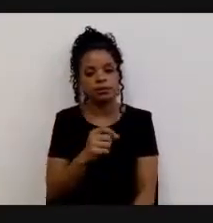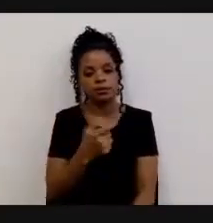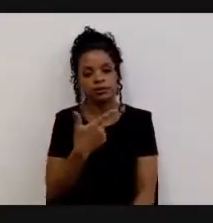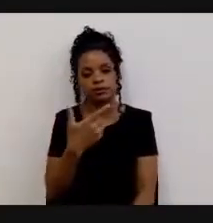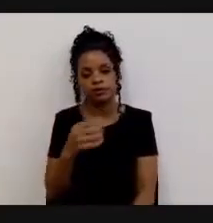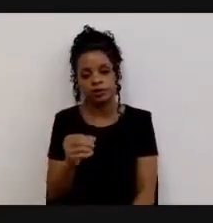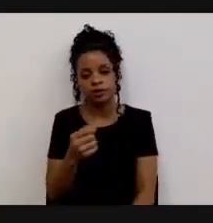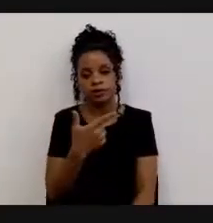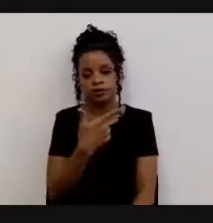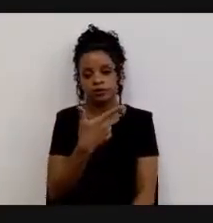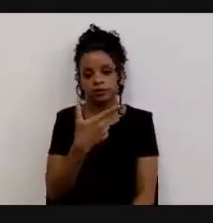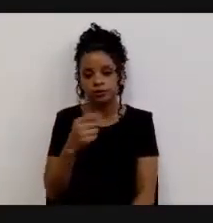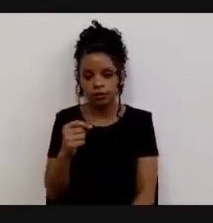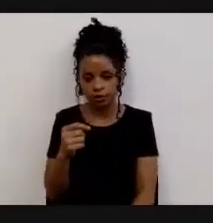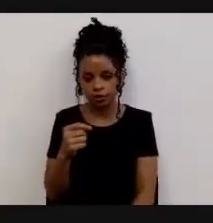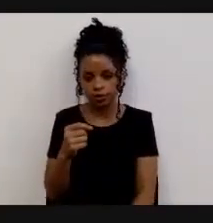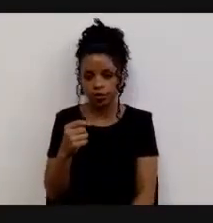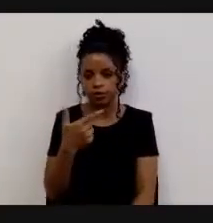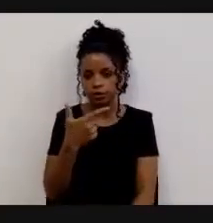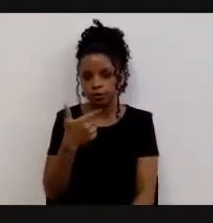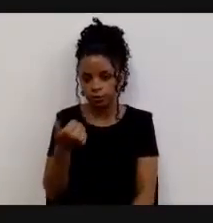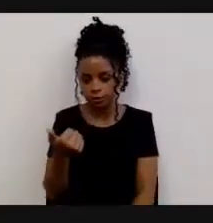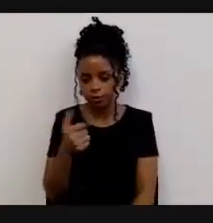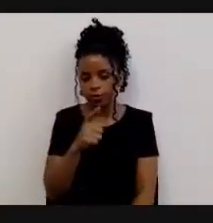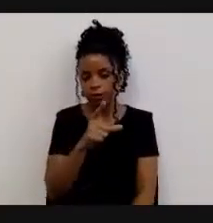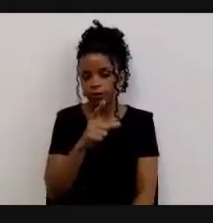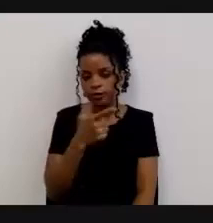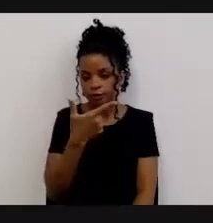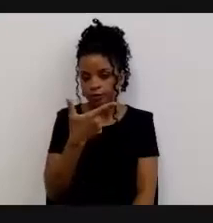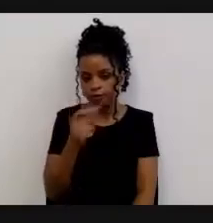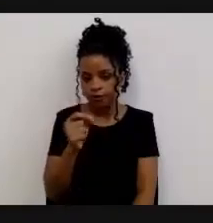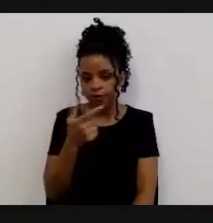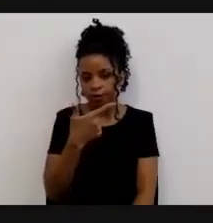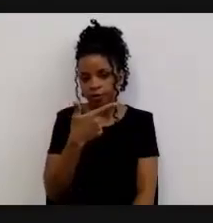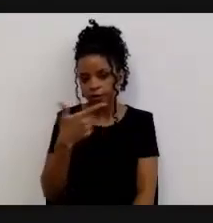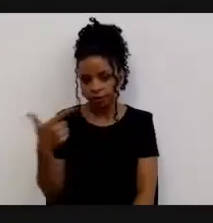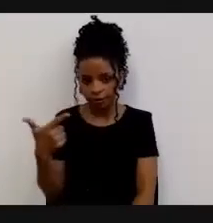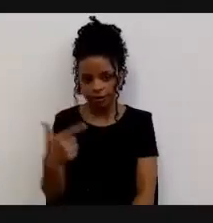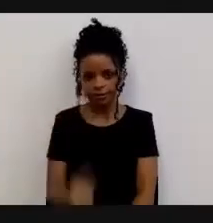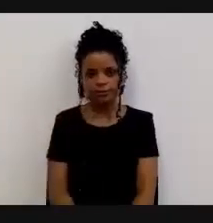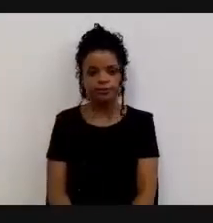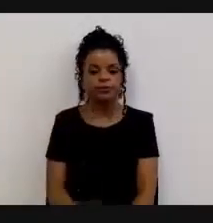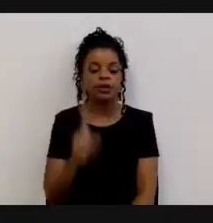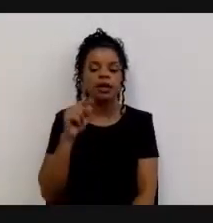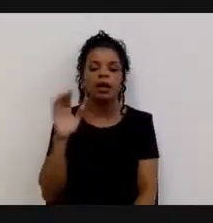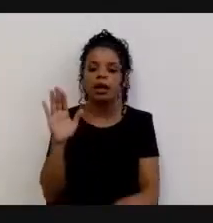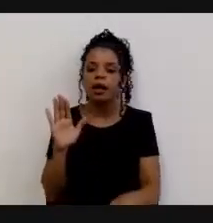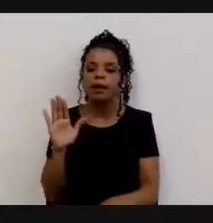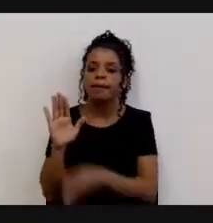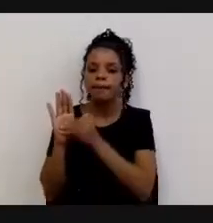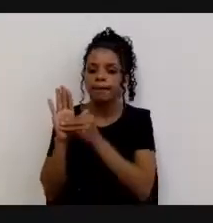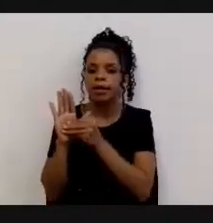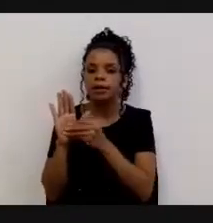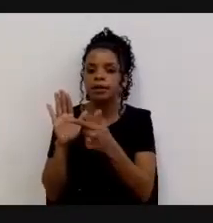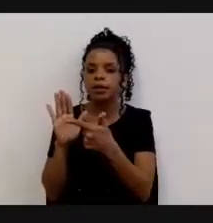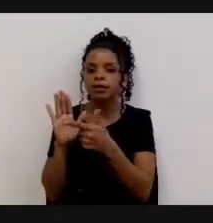de título, mas essa emenda podia ser chamada emenda 100, porque é uma emenda que você não